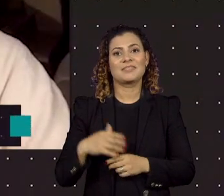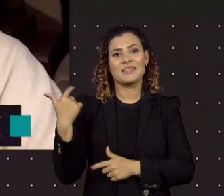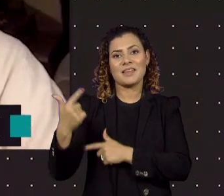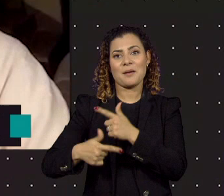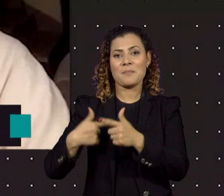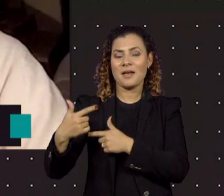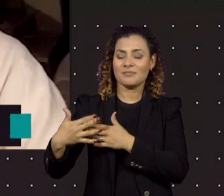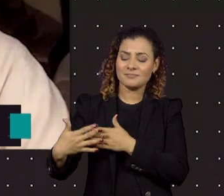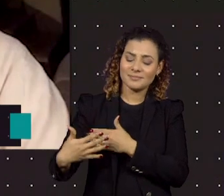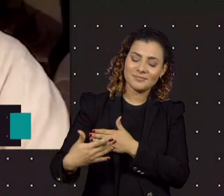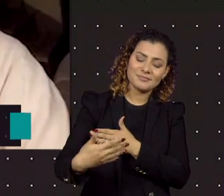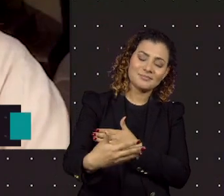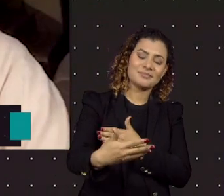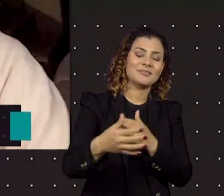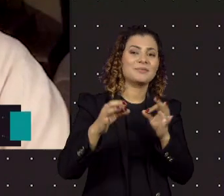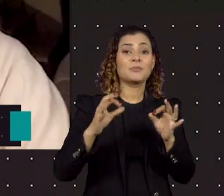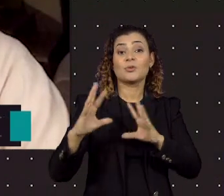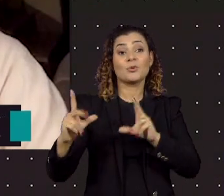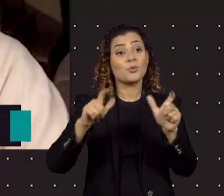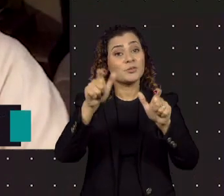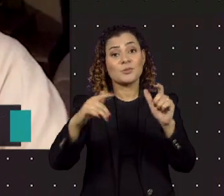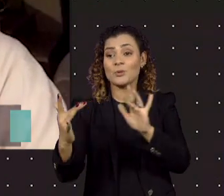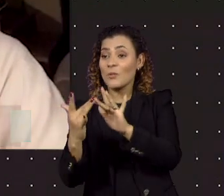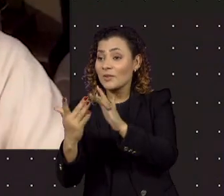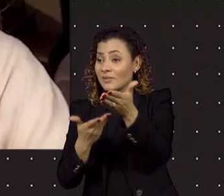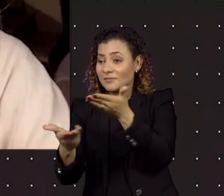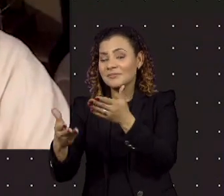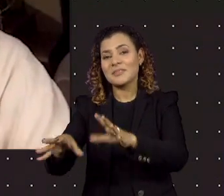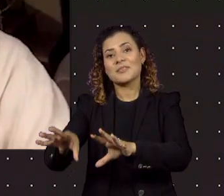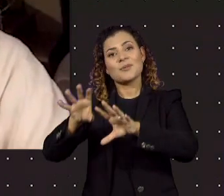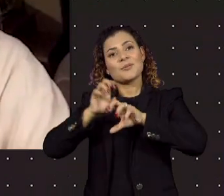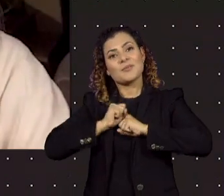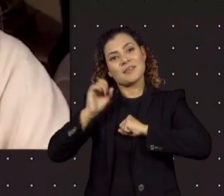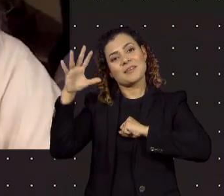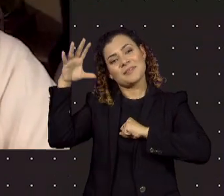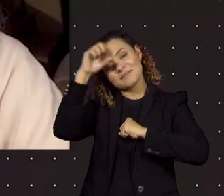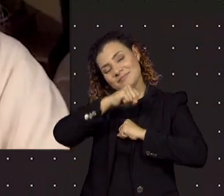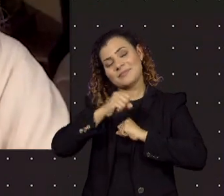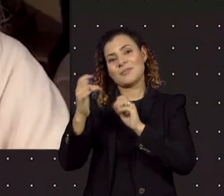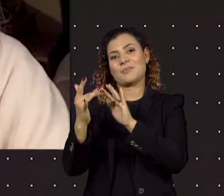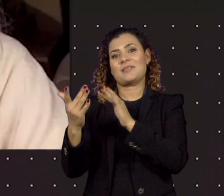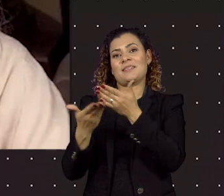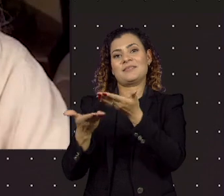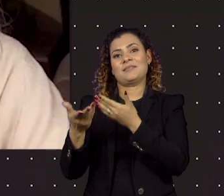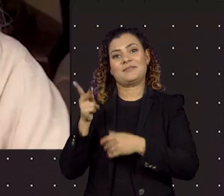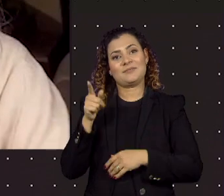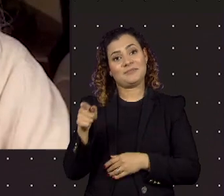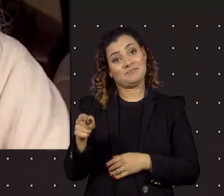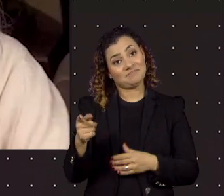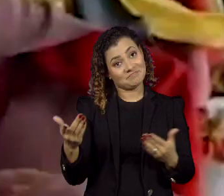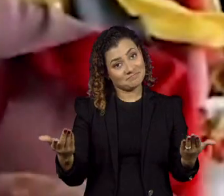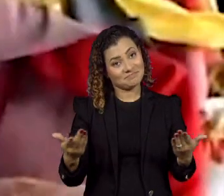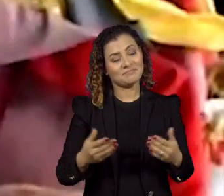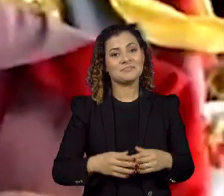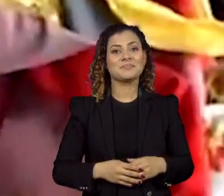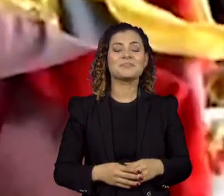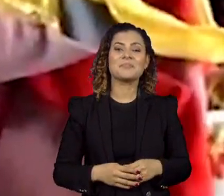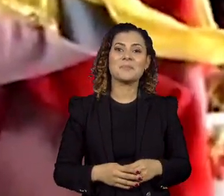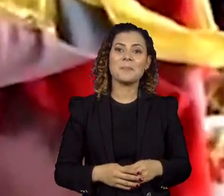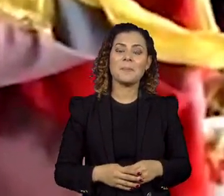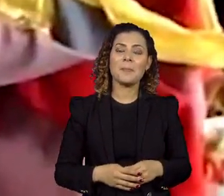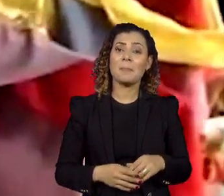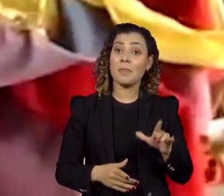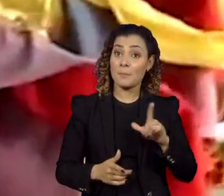trabalho em todos que participaram, que tiveram contato com ele. Mas tem um